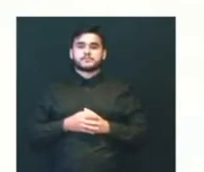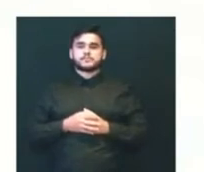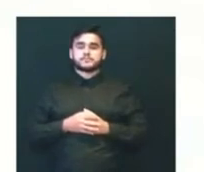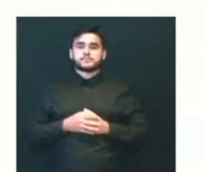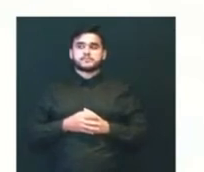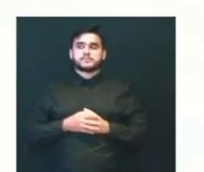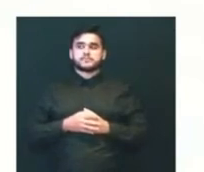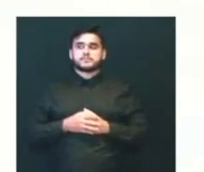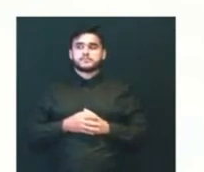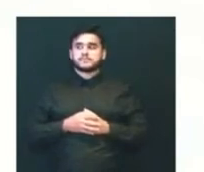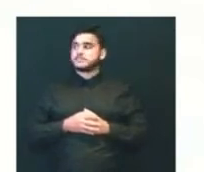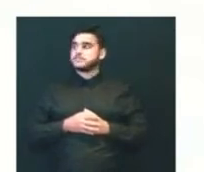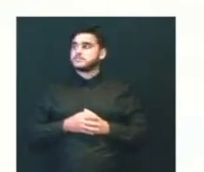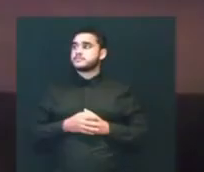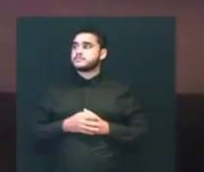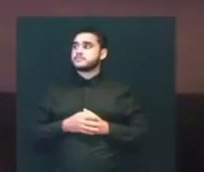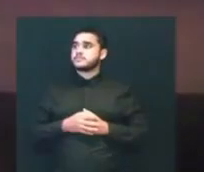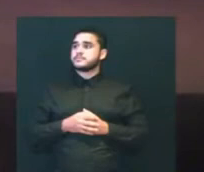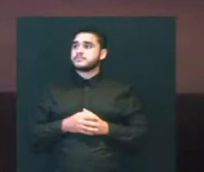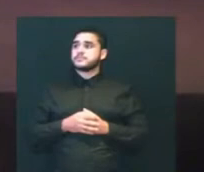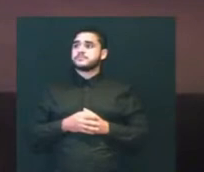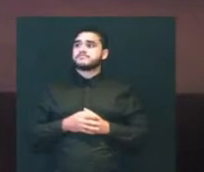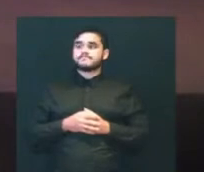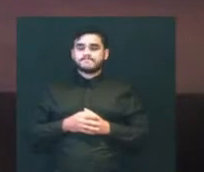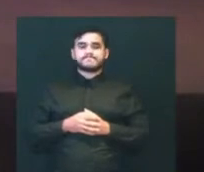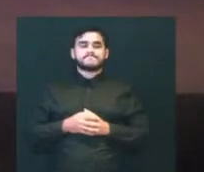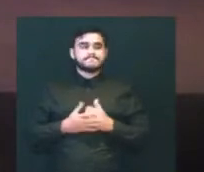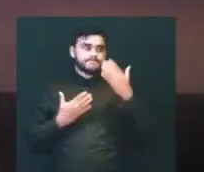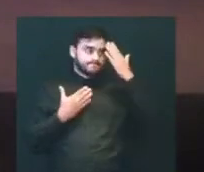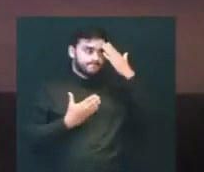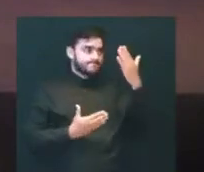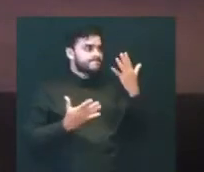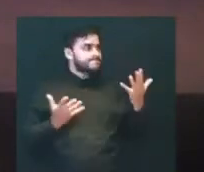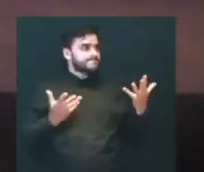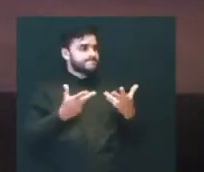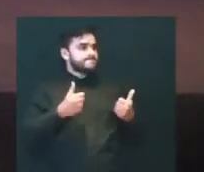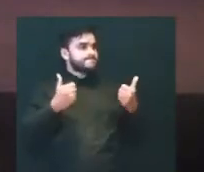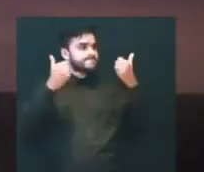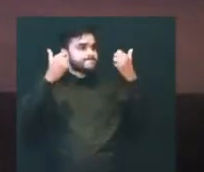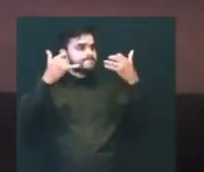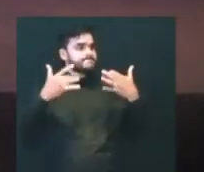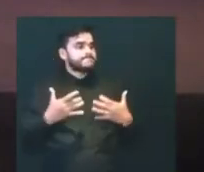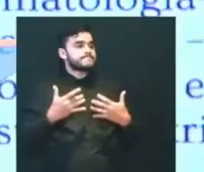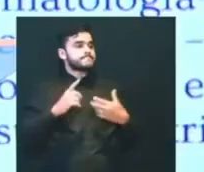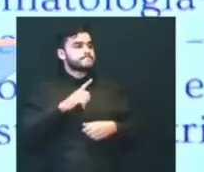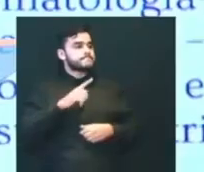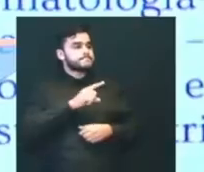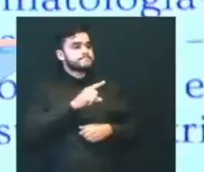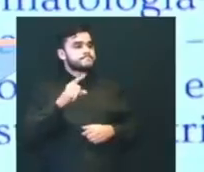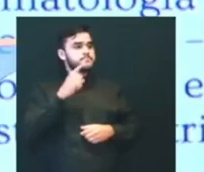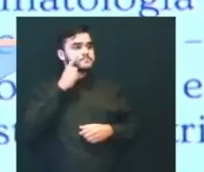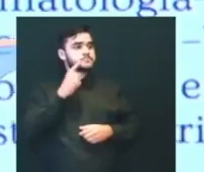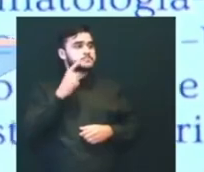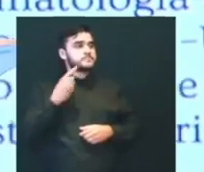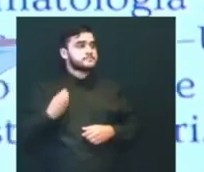Oi. Obrigado, Brena, pela excelente explanação. Alguém tem alguma participação? Daniela,